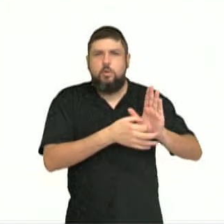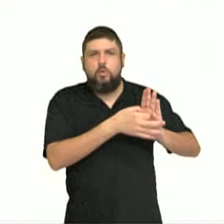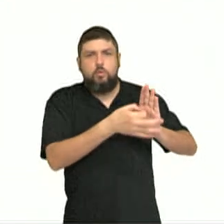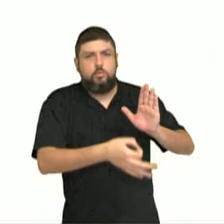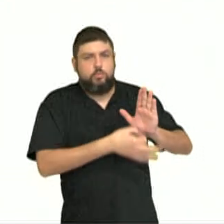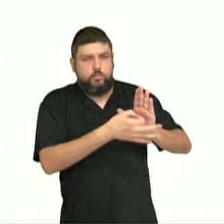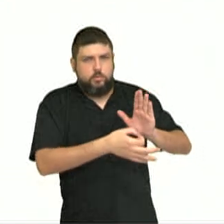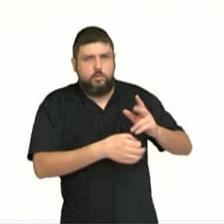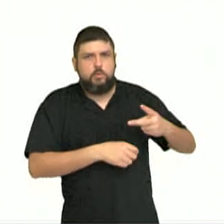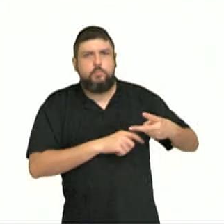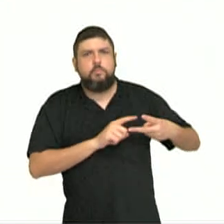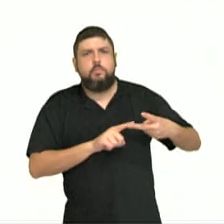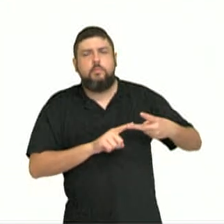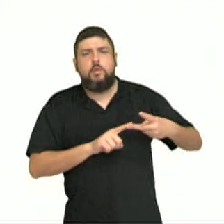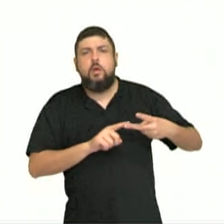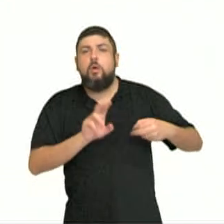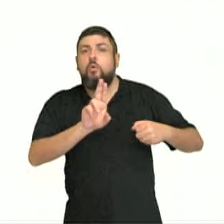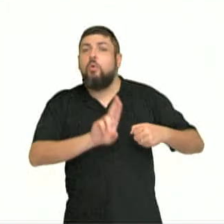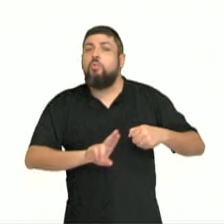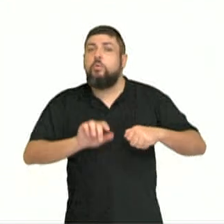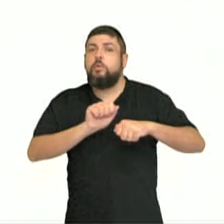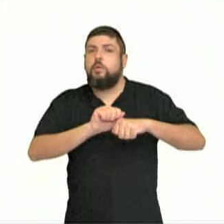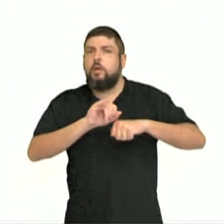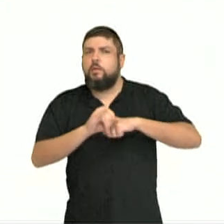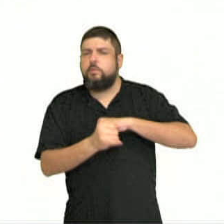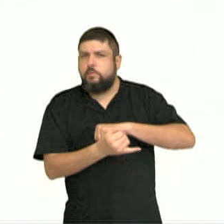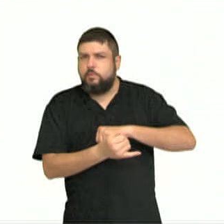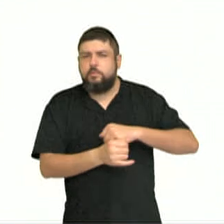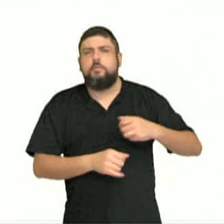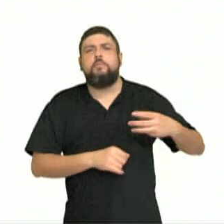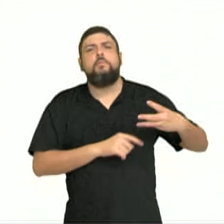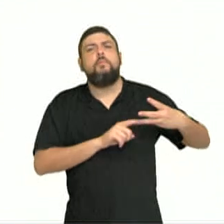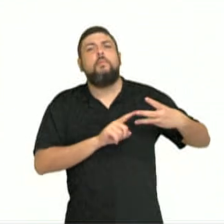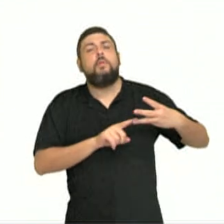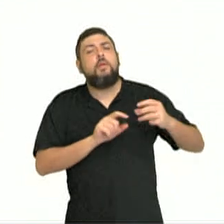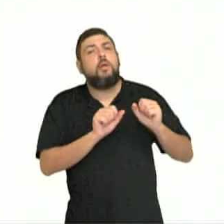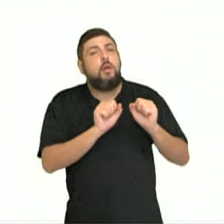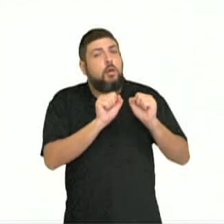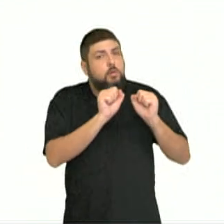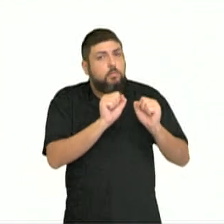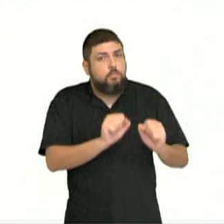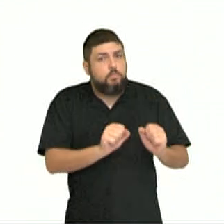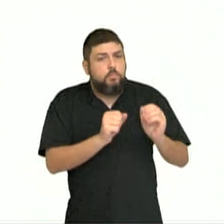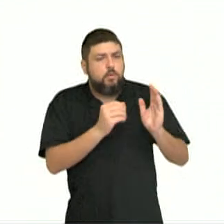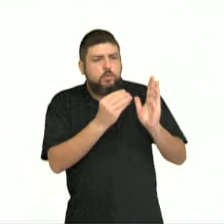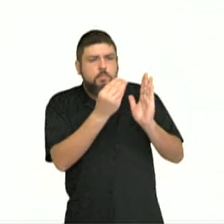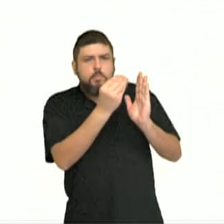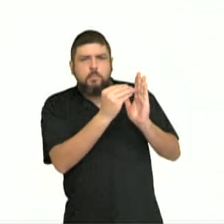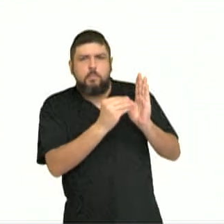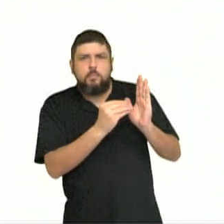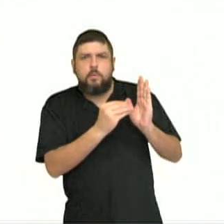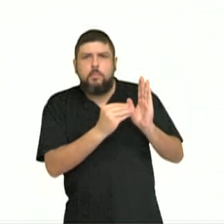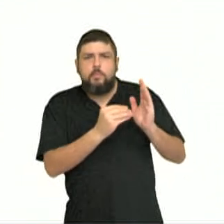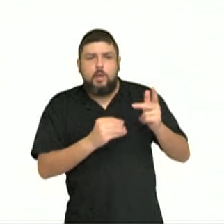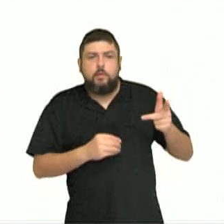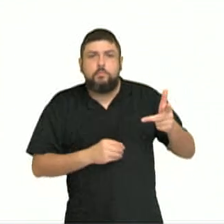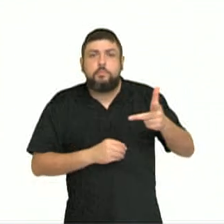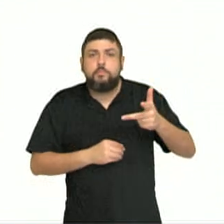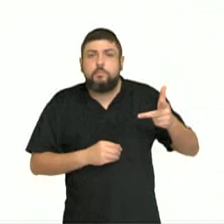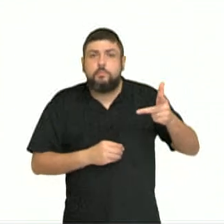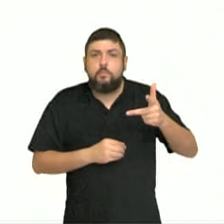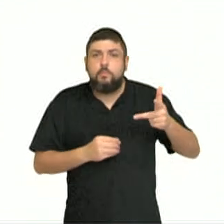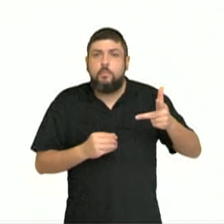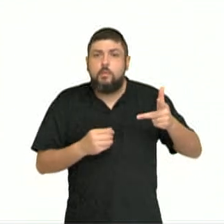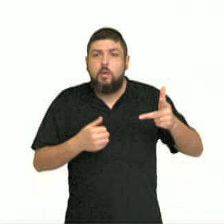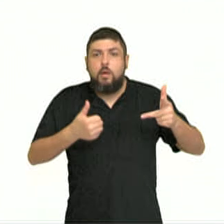usa adjetivos com frequência, pode ser escrito na primeira pessoa do plural, descreve o